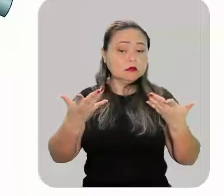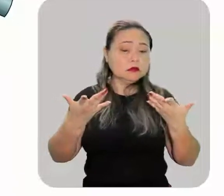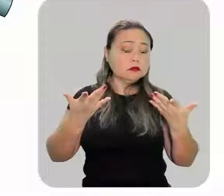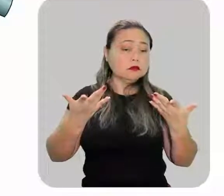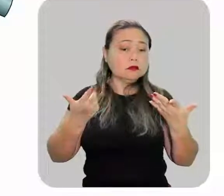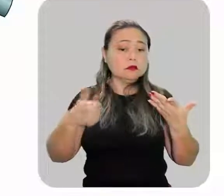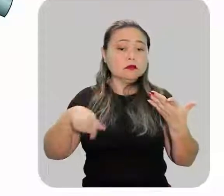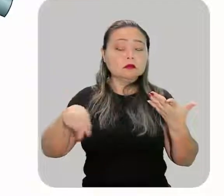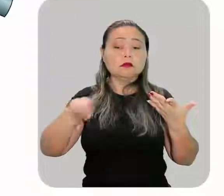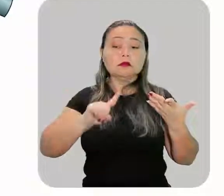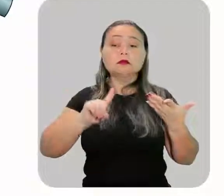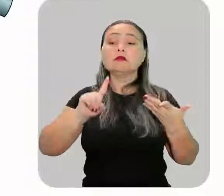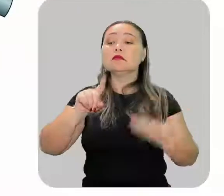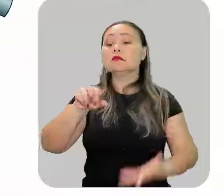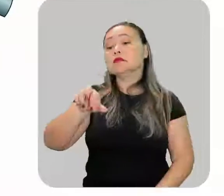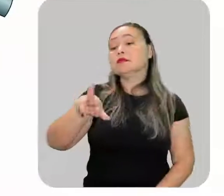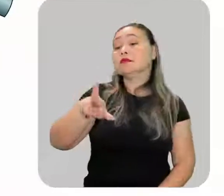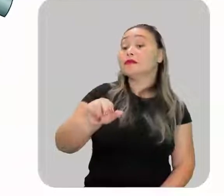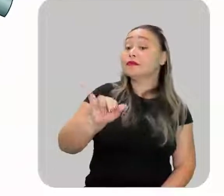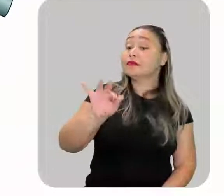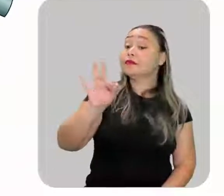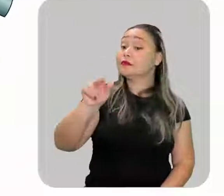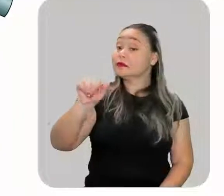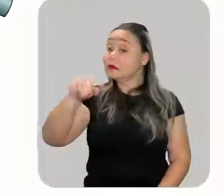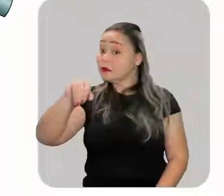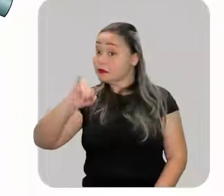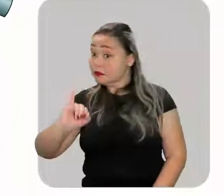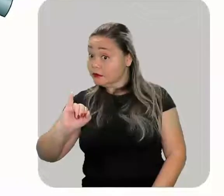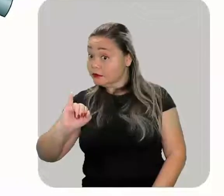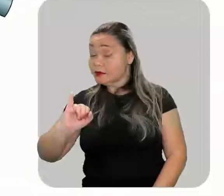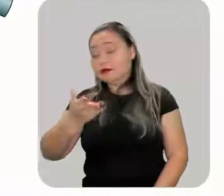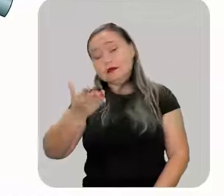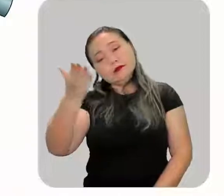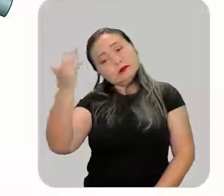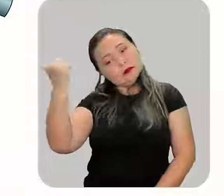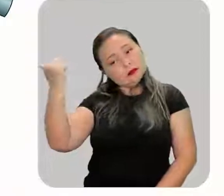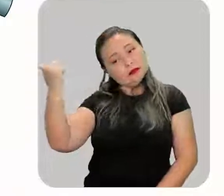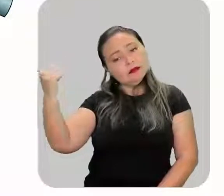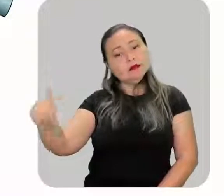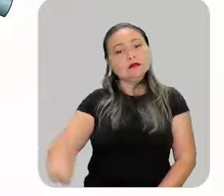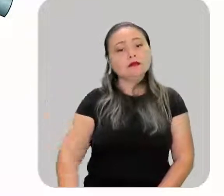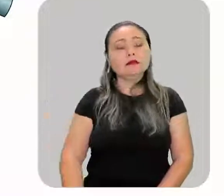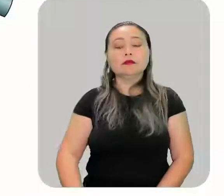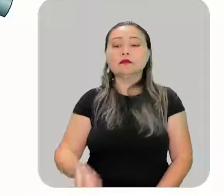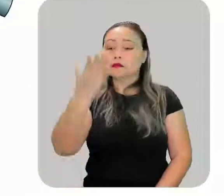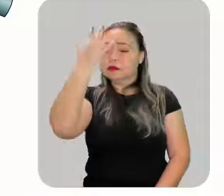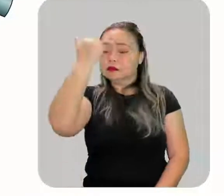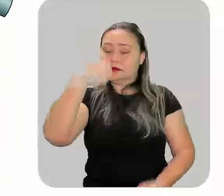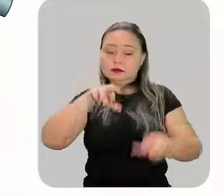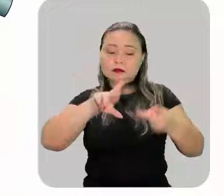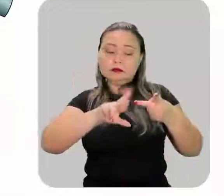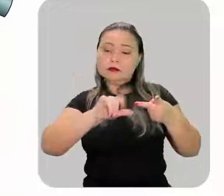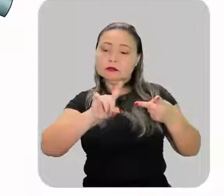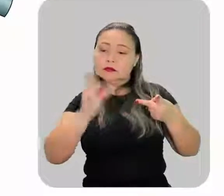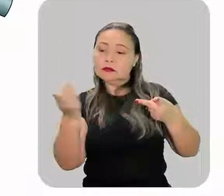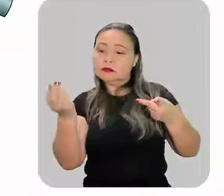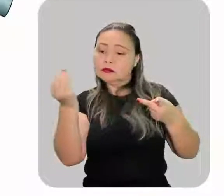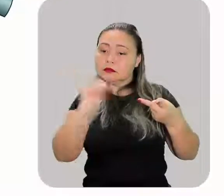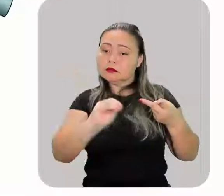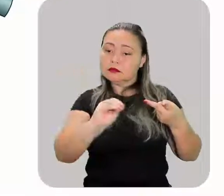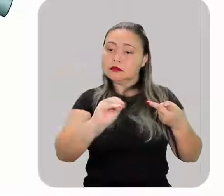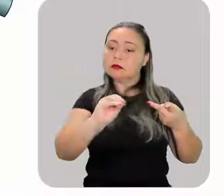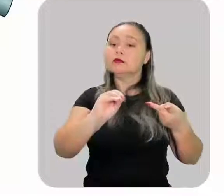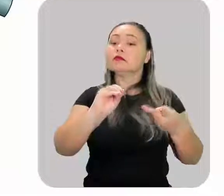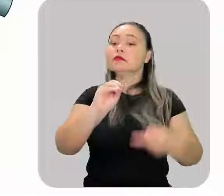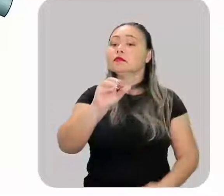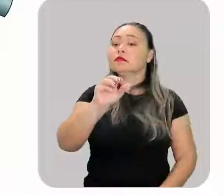é o nosso amigo Ruffini vai vir nos ajudar, né? Então vem, Ruffini. Ó, você sabe uma raiz, você aplica o Ruffini, você vai